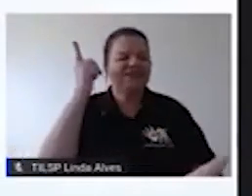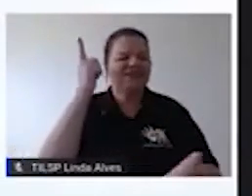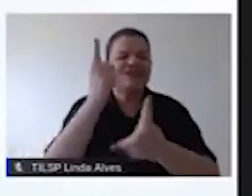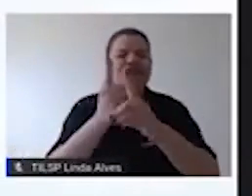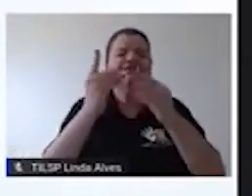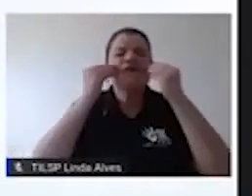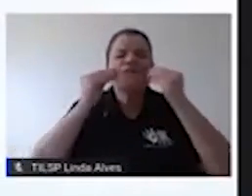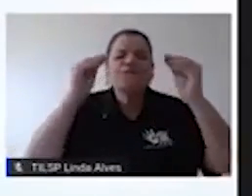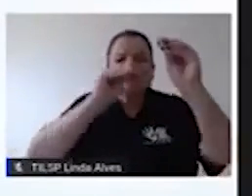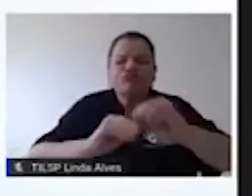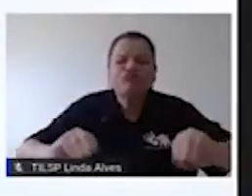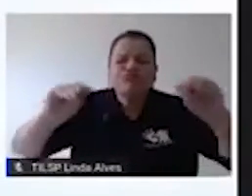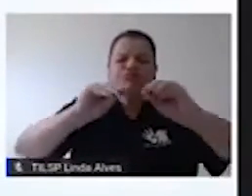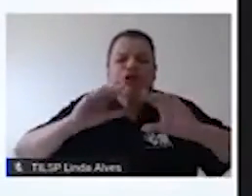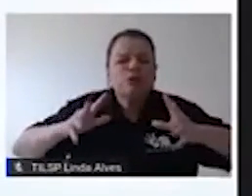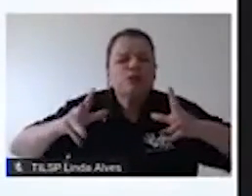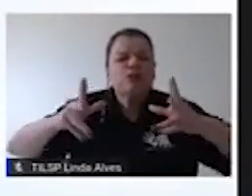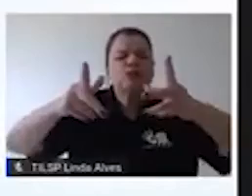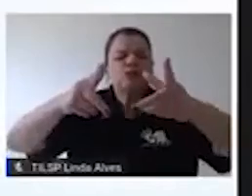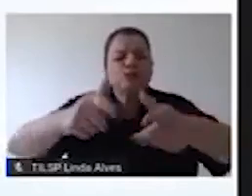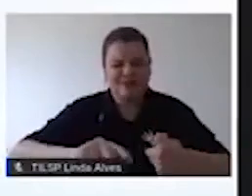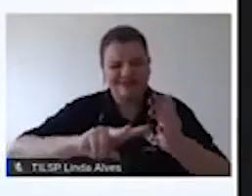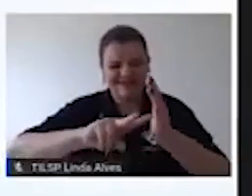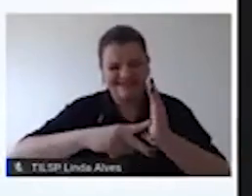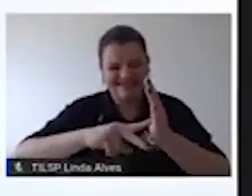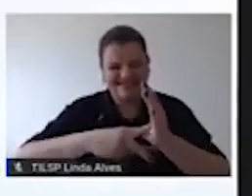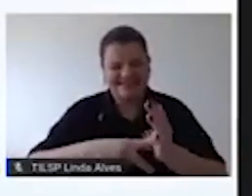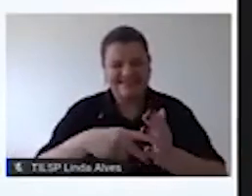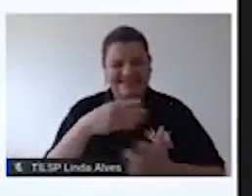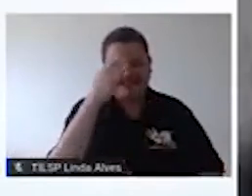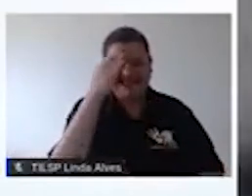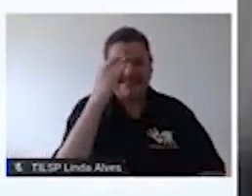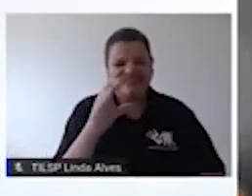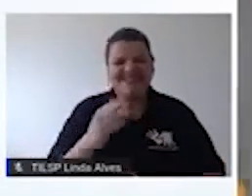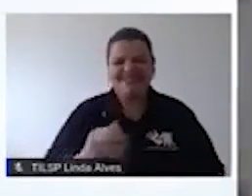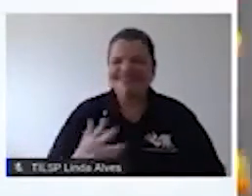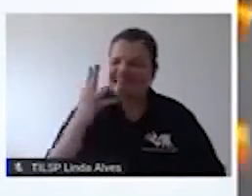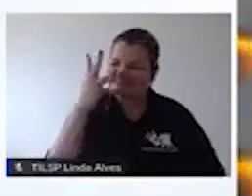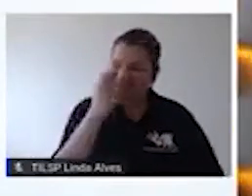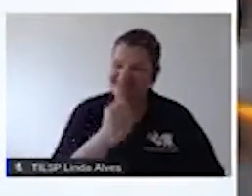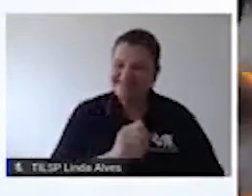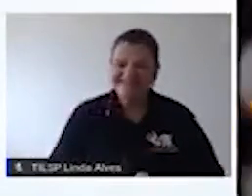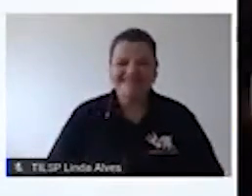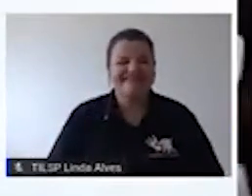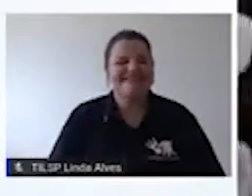grande aí para todos vocês por essa oportunidade linda.